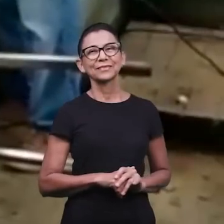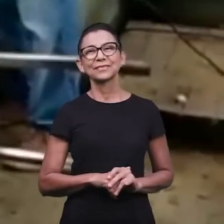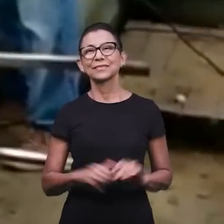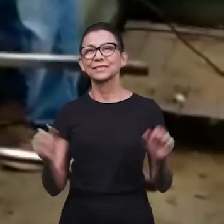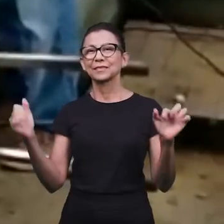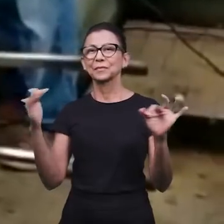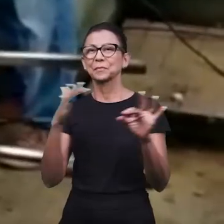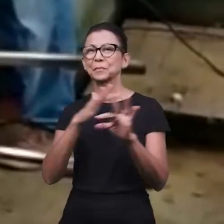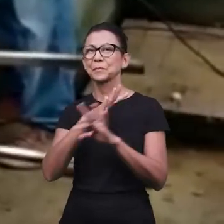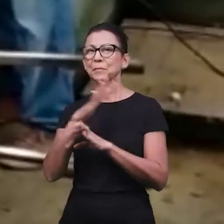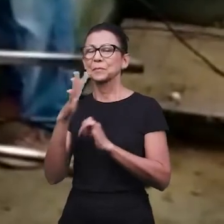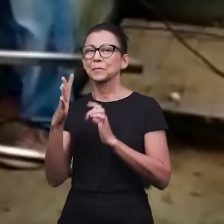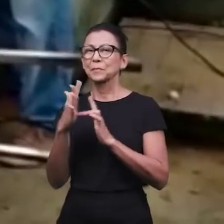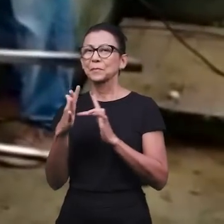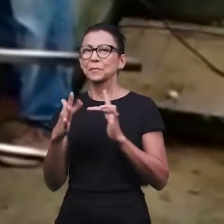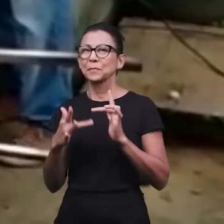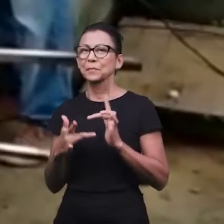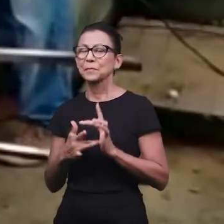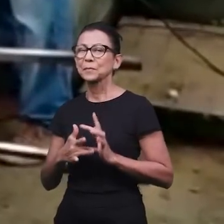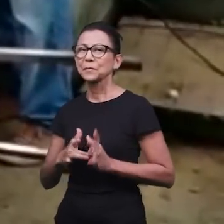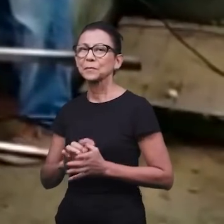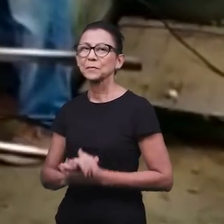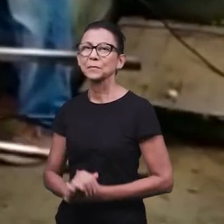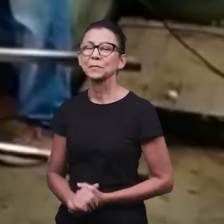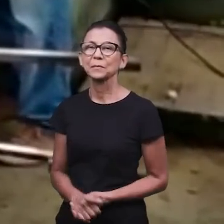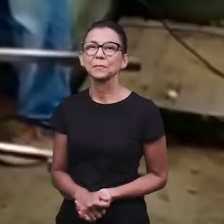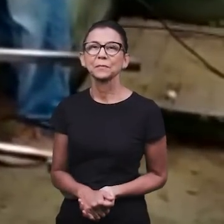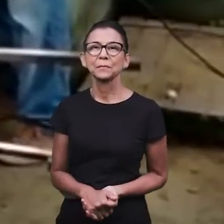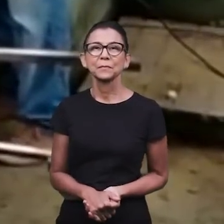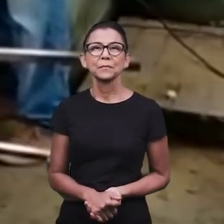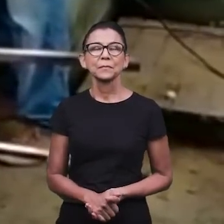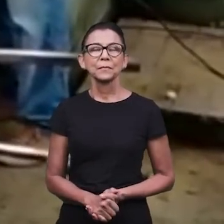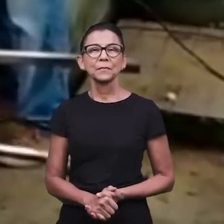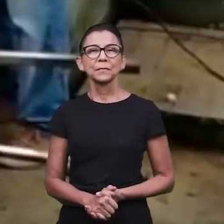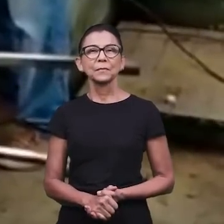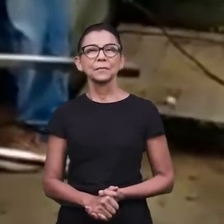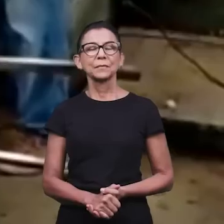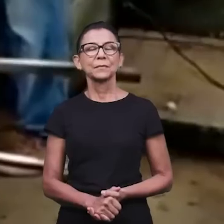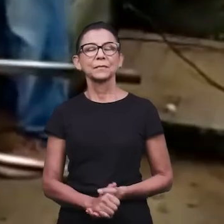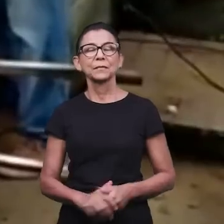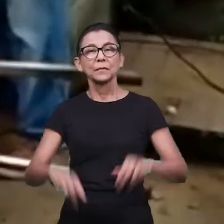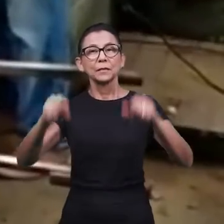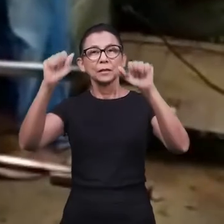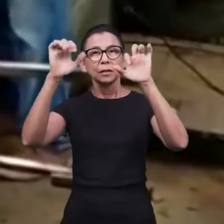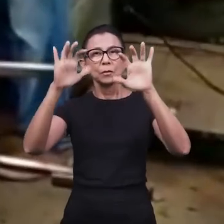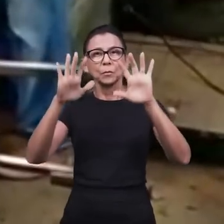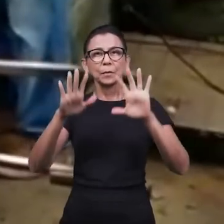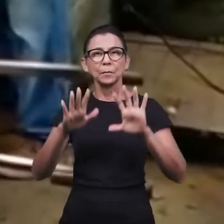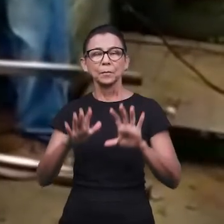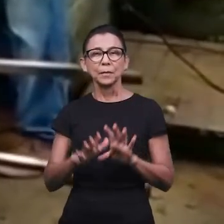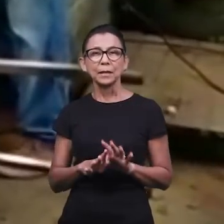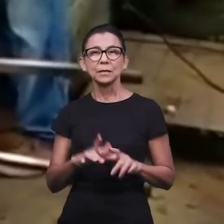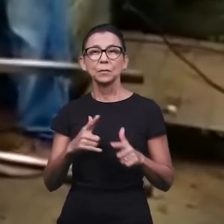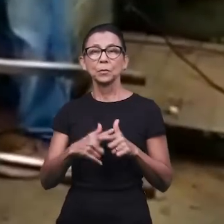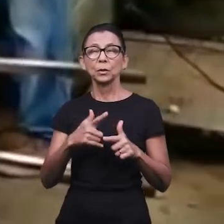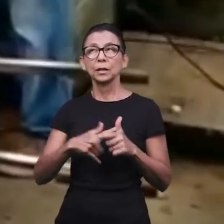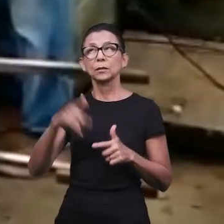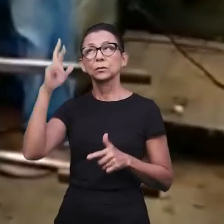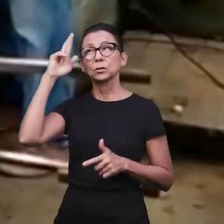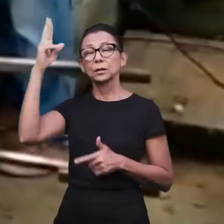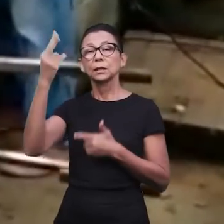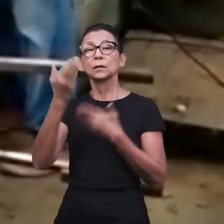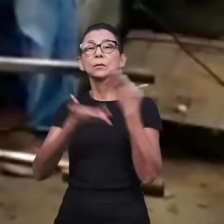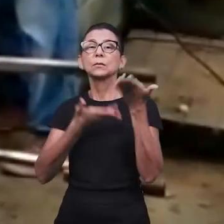Glória a Se Jesus. quer uma bênção na tua vida, o Senhor tem cuidado. Aqui. Amém. Faz a obra, O Senhor tem renovado as nossas vidas, tem nos alegrado na presença do